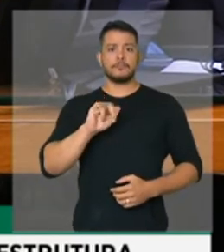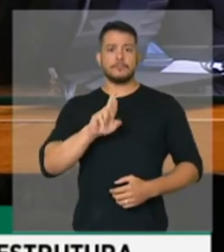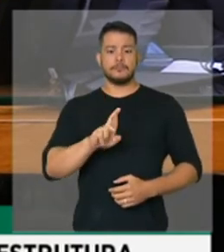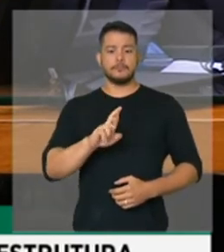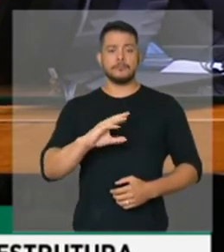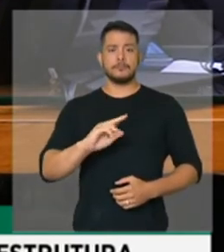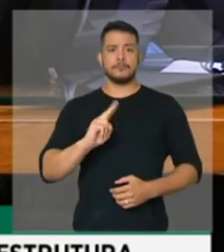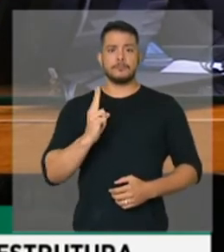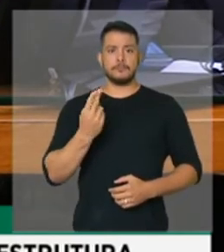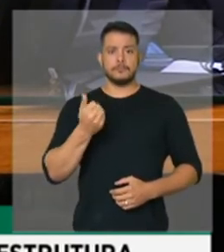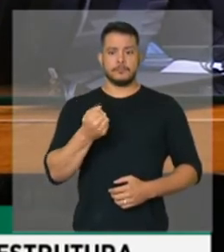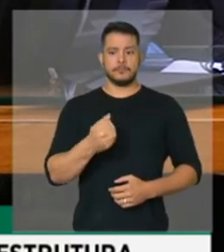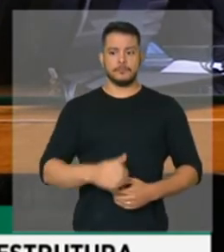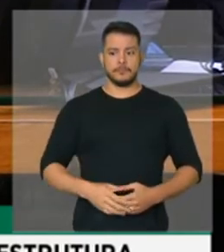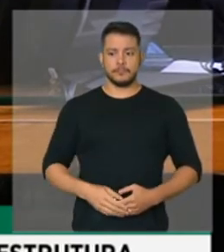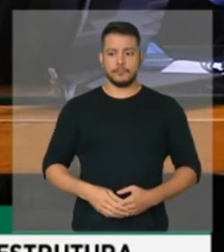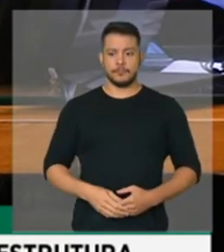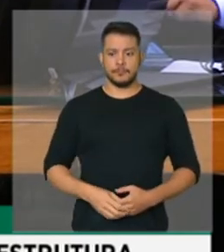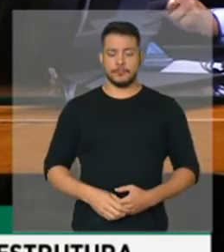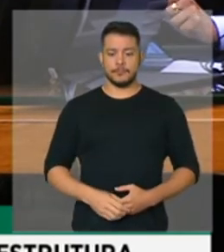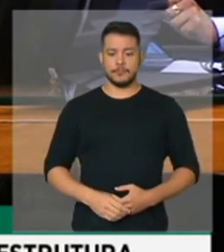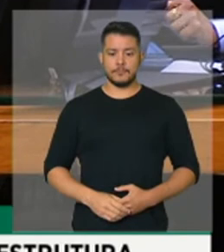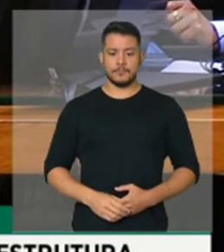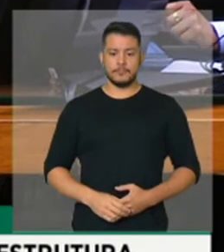que encaminhará a favor.